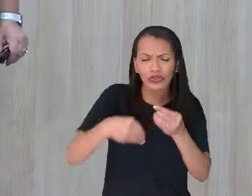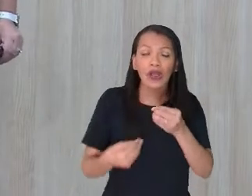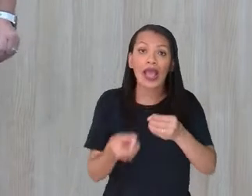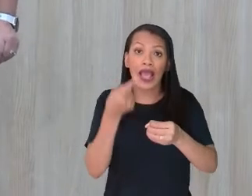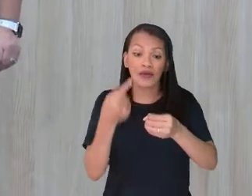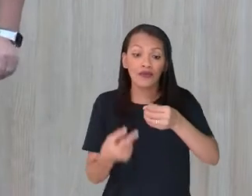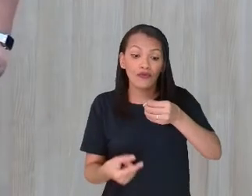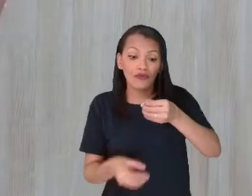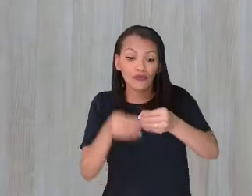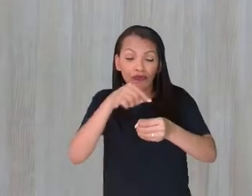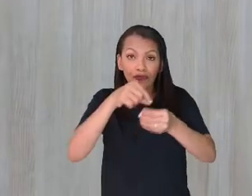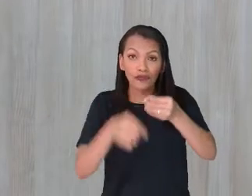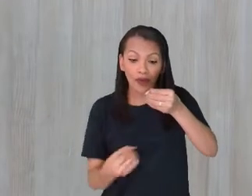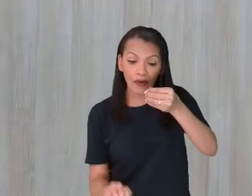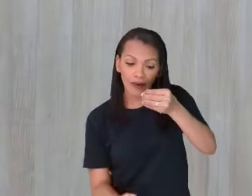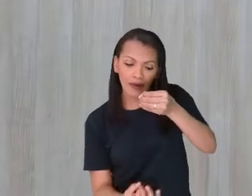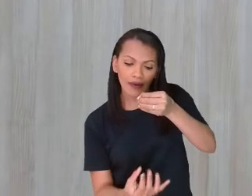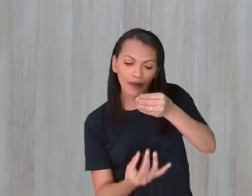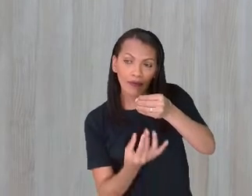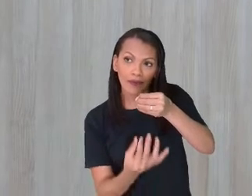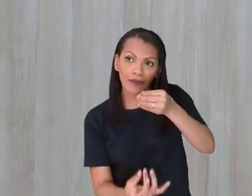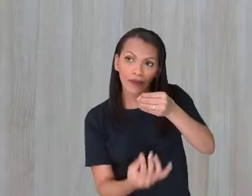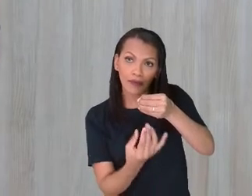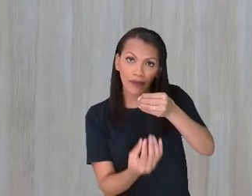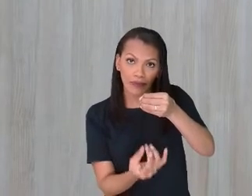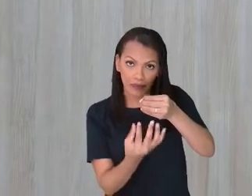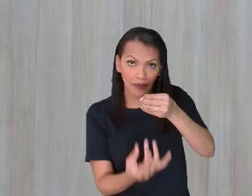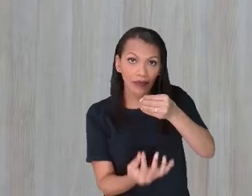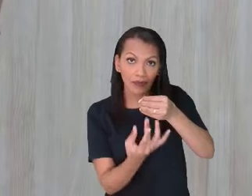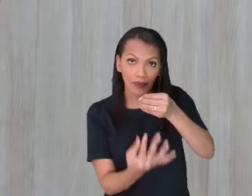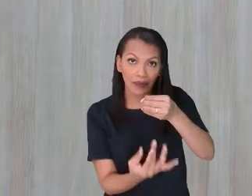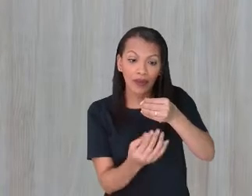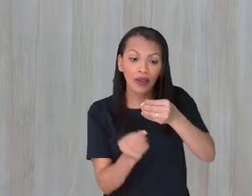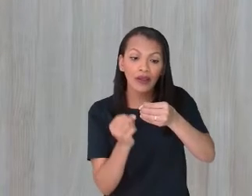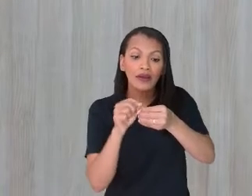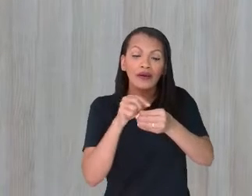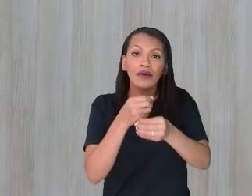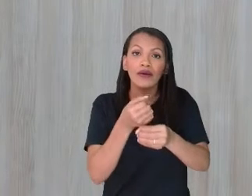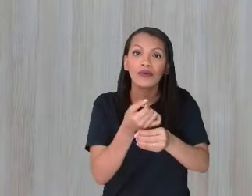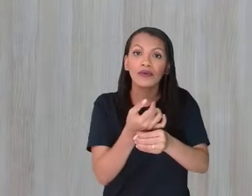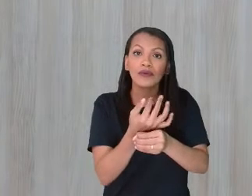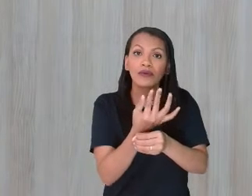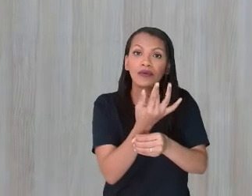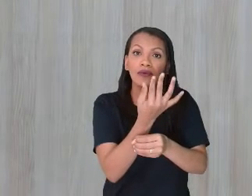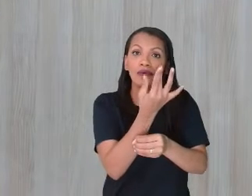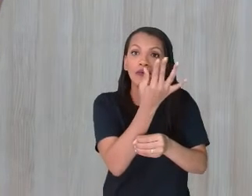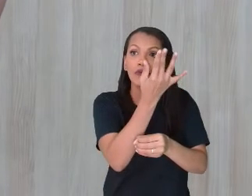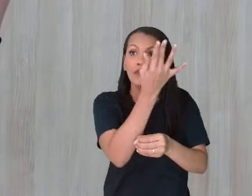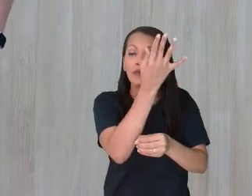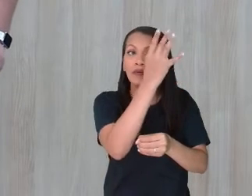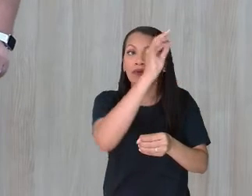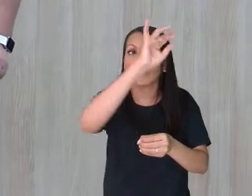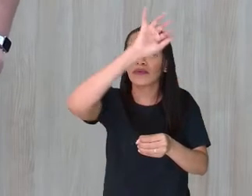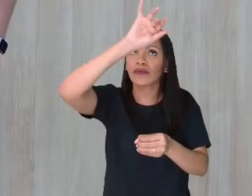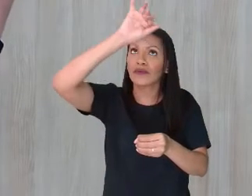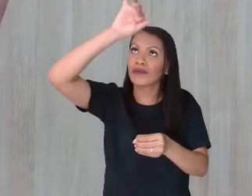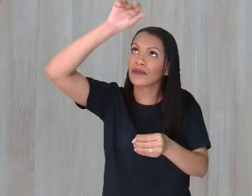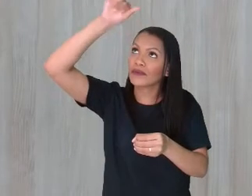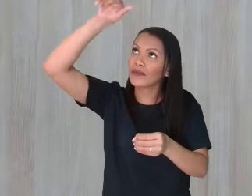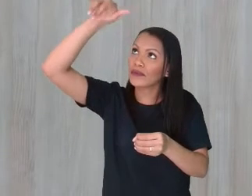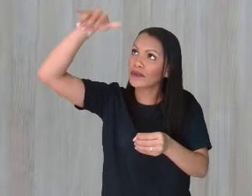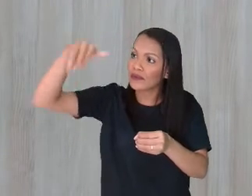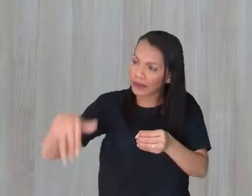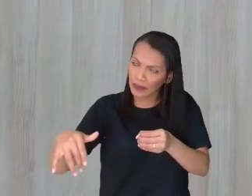aquecer, né, e vai evaporar a parte líquida. Então o que é que acontece? Veja que aqui é a mistura de líquido com